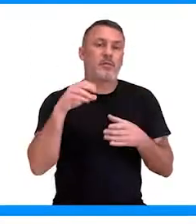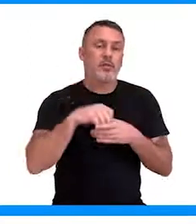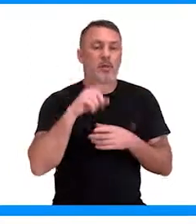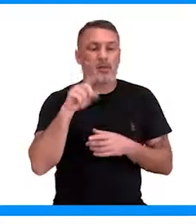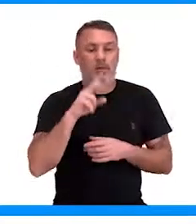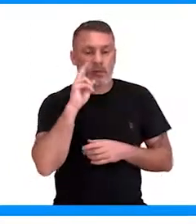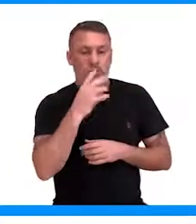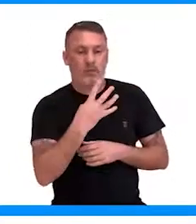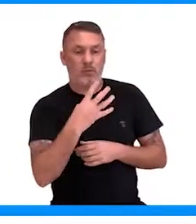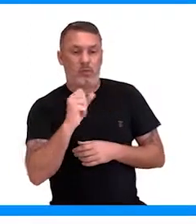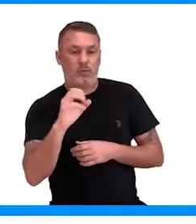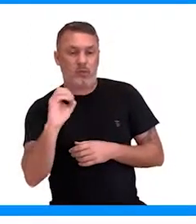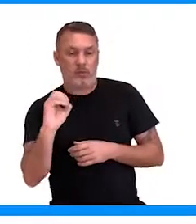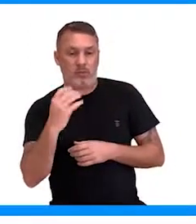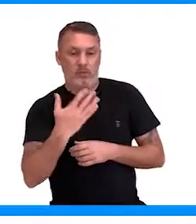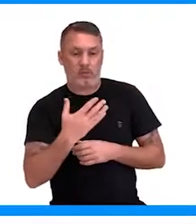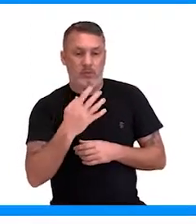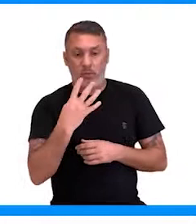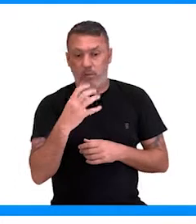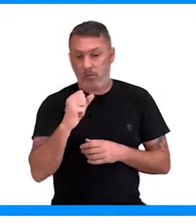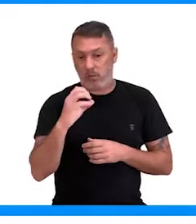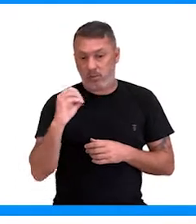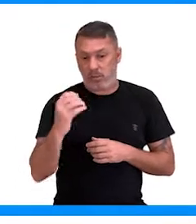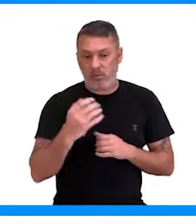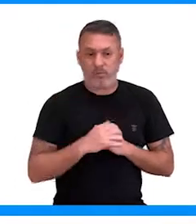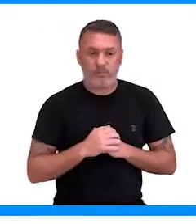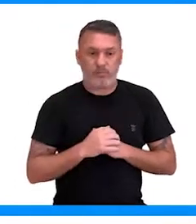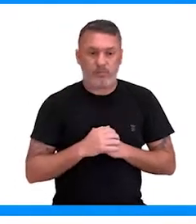questão? 480.